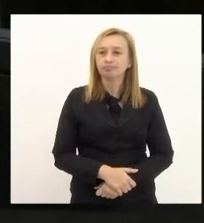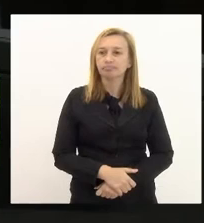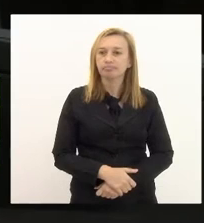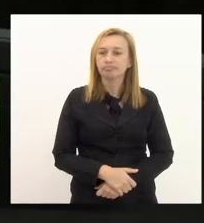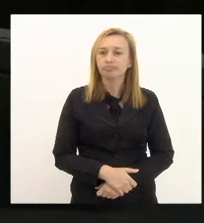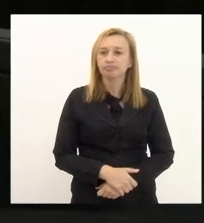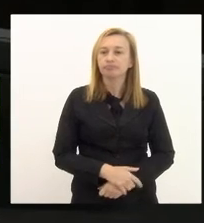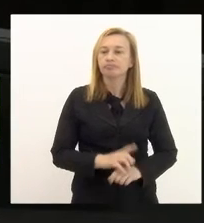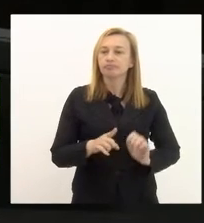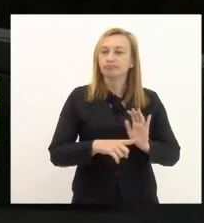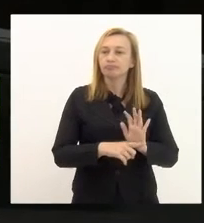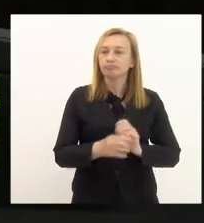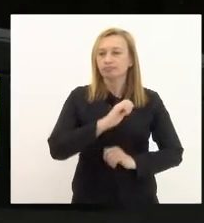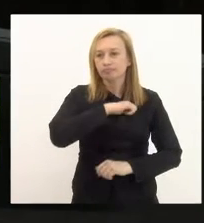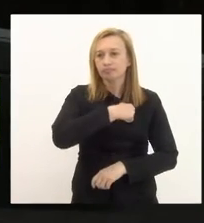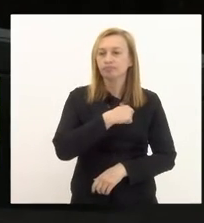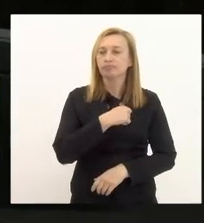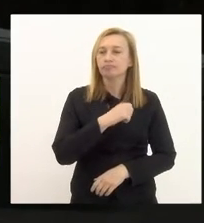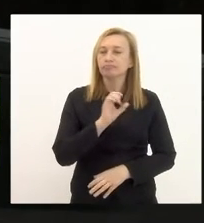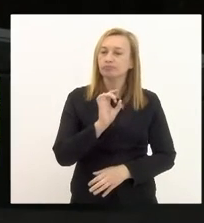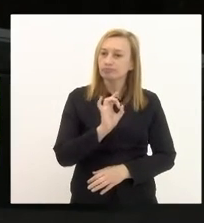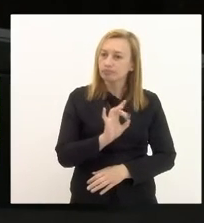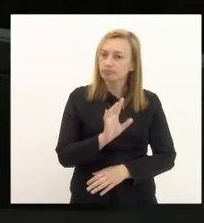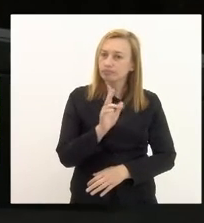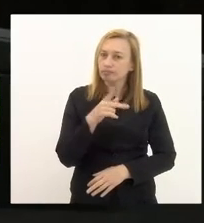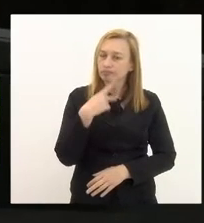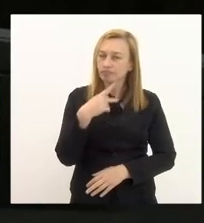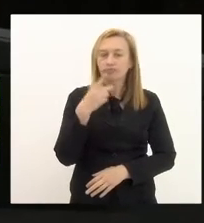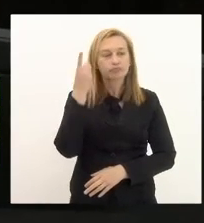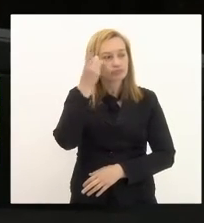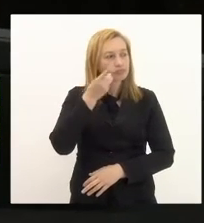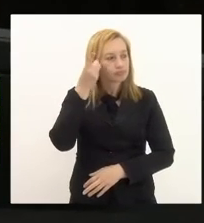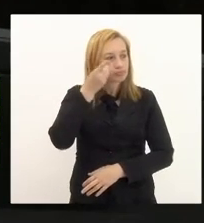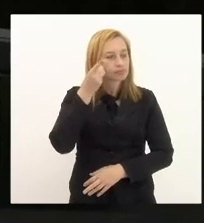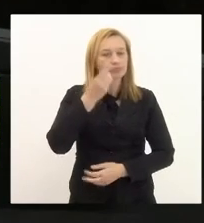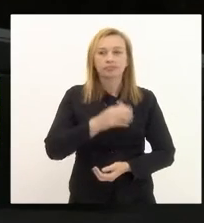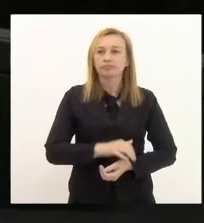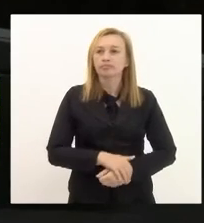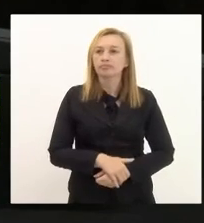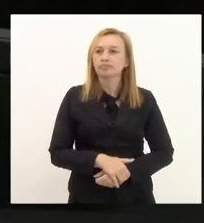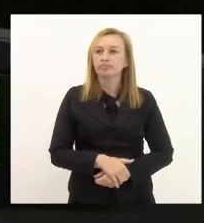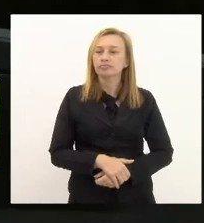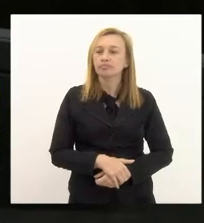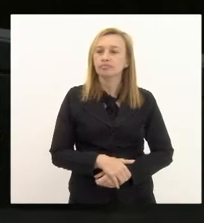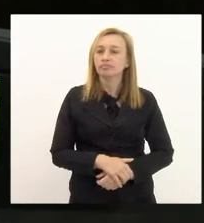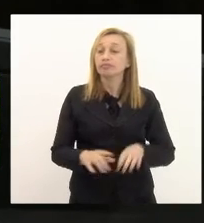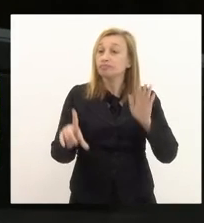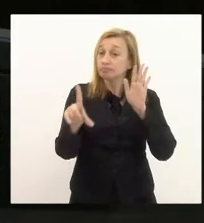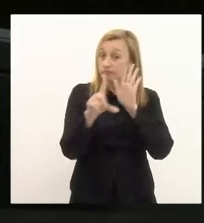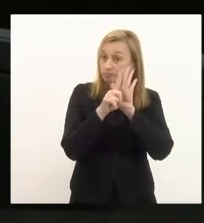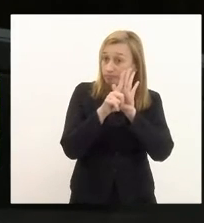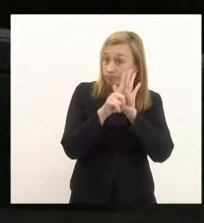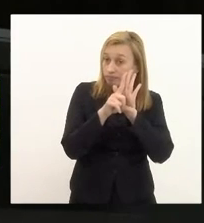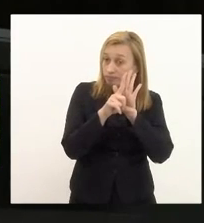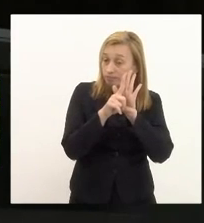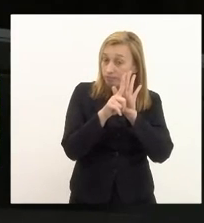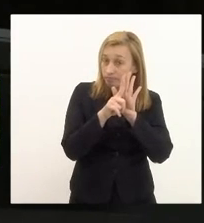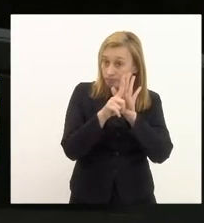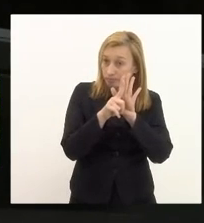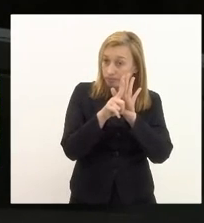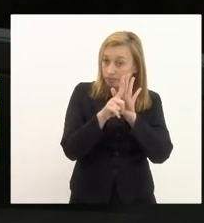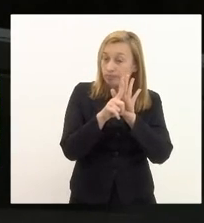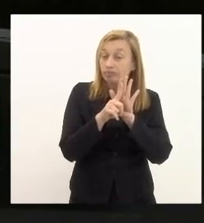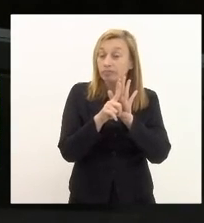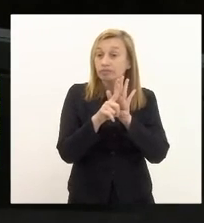benefícios fiscais o que a gente só abordou Deputado aqui a a legislação o que